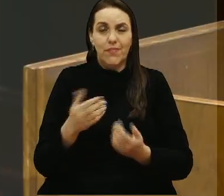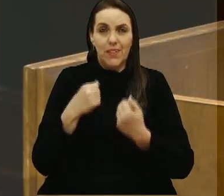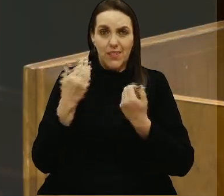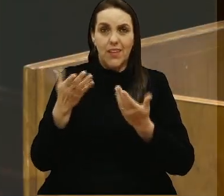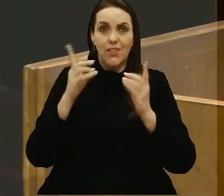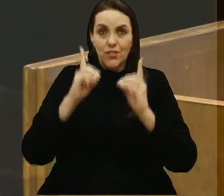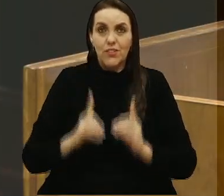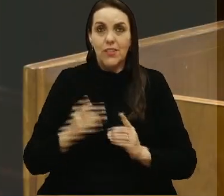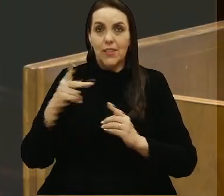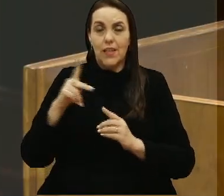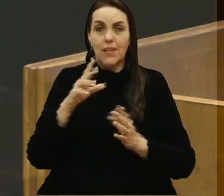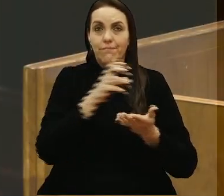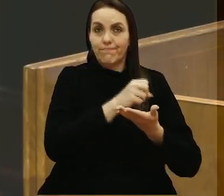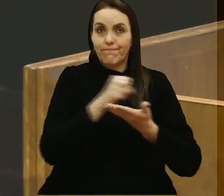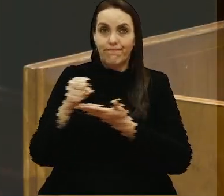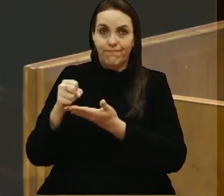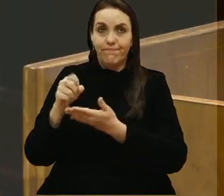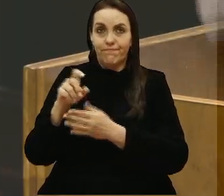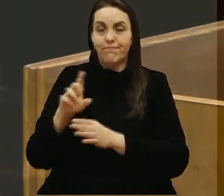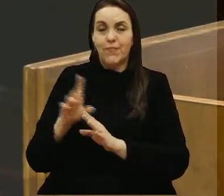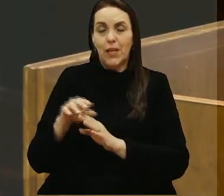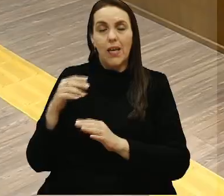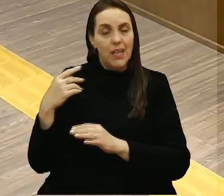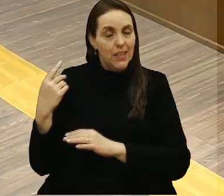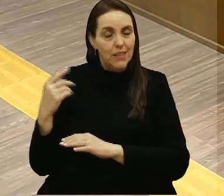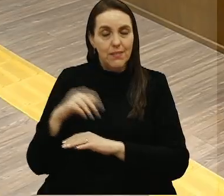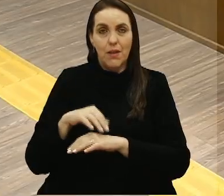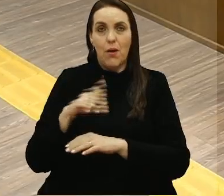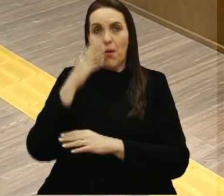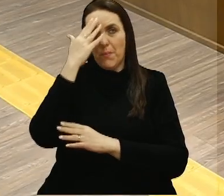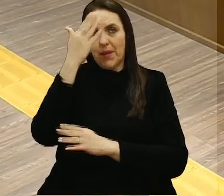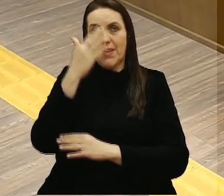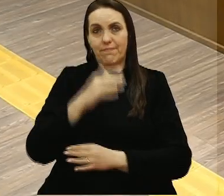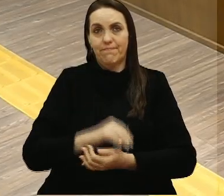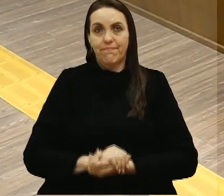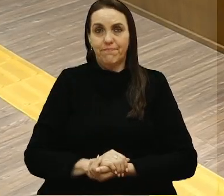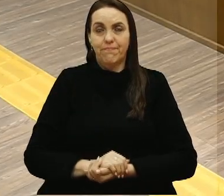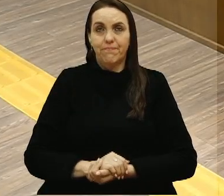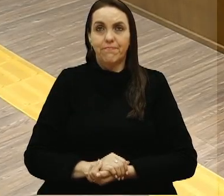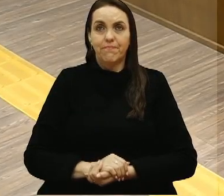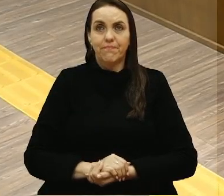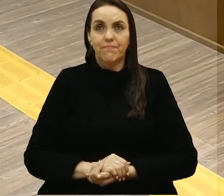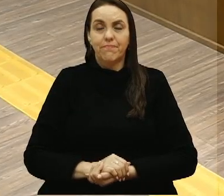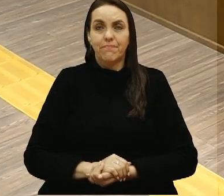cidadão. Internação compulsória para esse cidadão aqui. Muito obrigado. Obrigado, vereador.